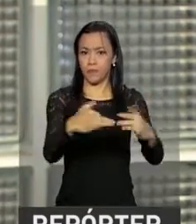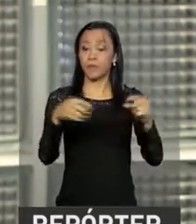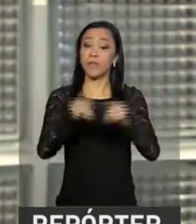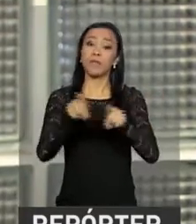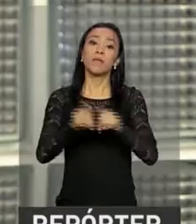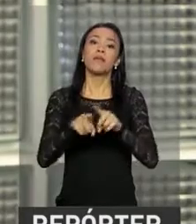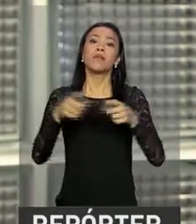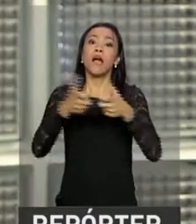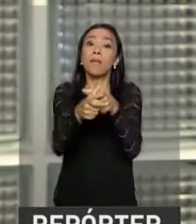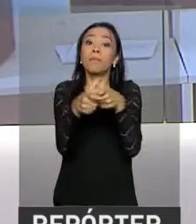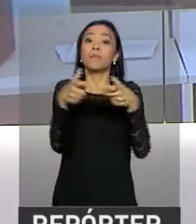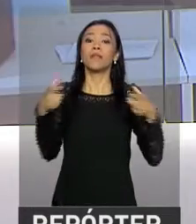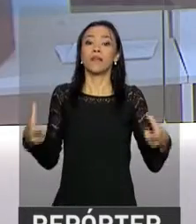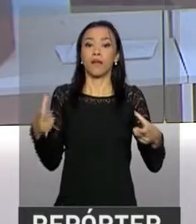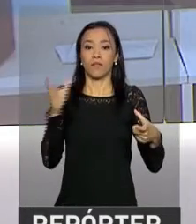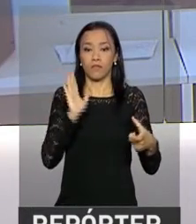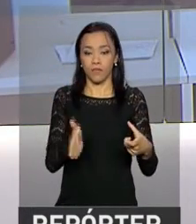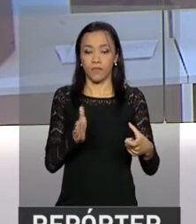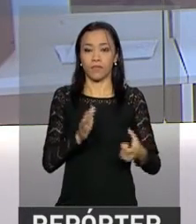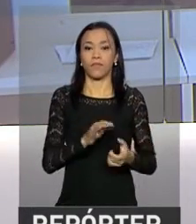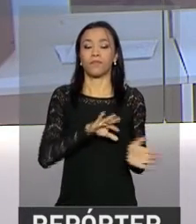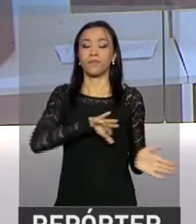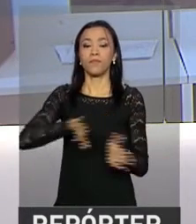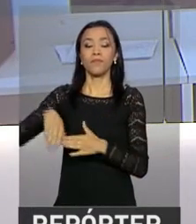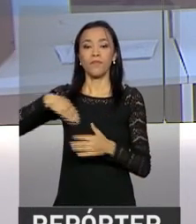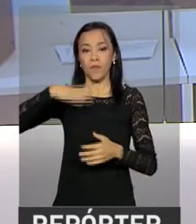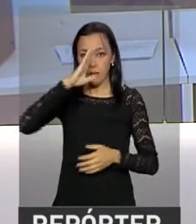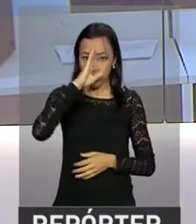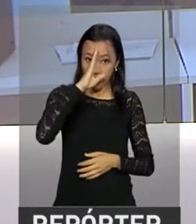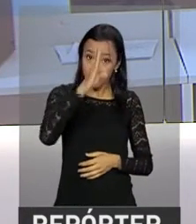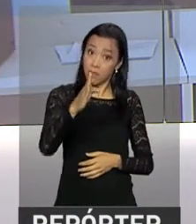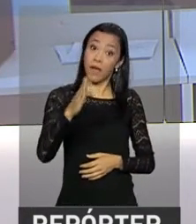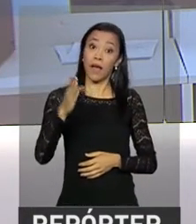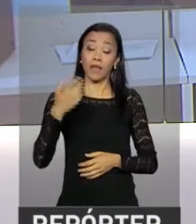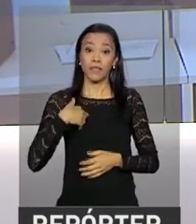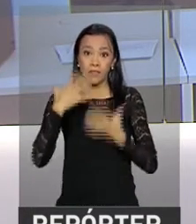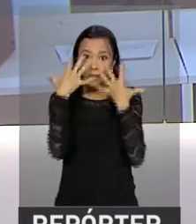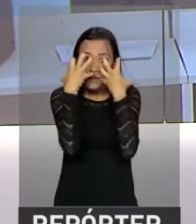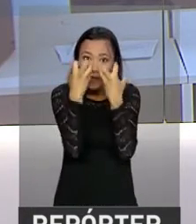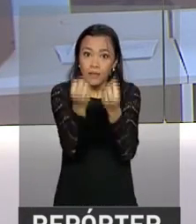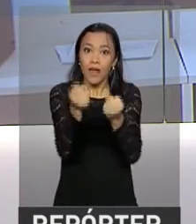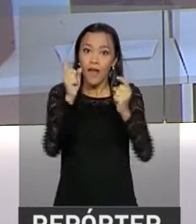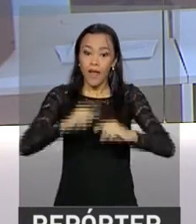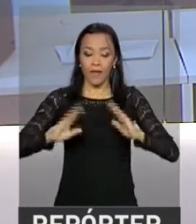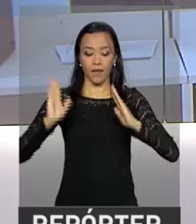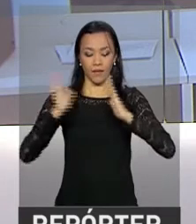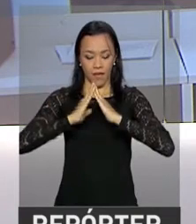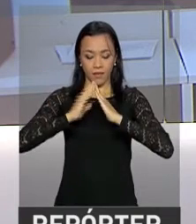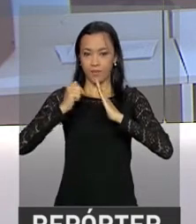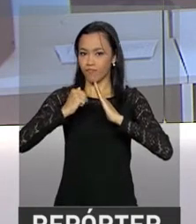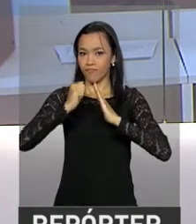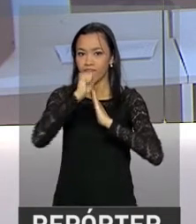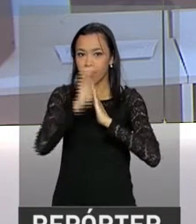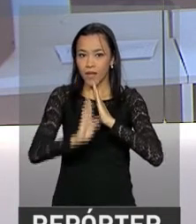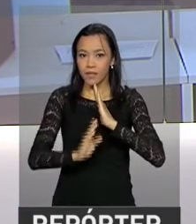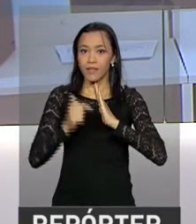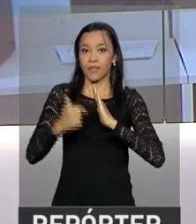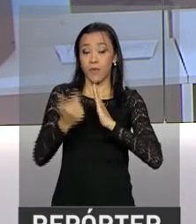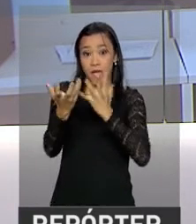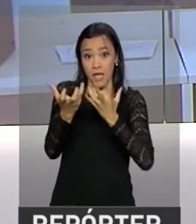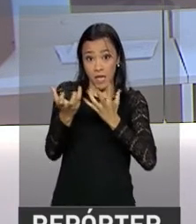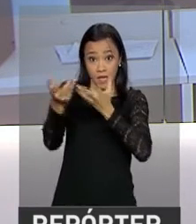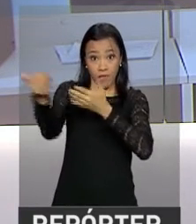redes já existentes e uma das principais atrações durante os jogos olímpicos a casa brasil recebeu mais de